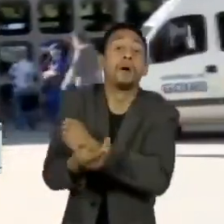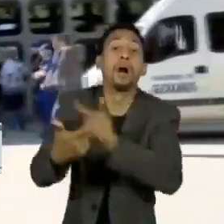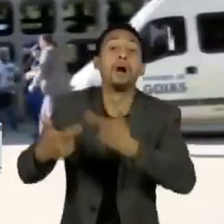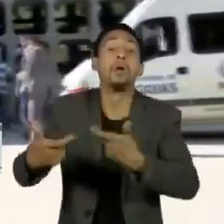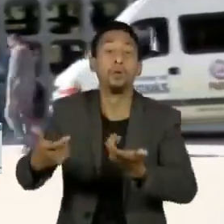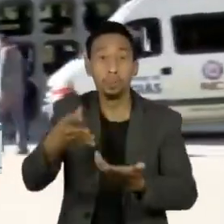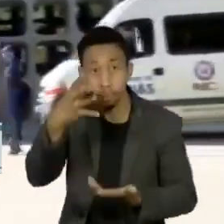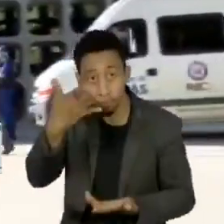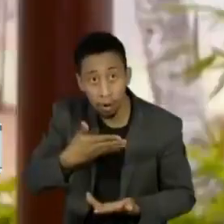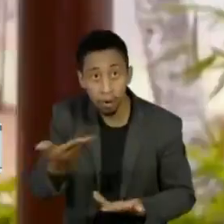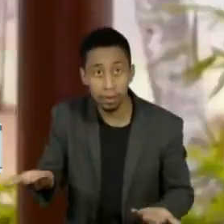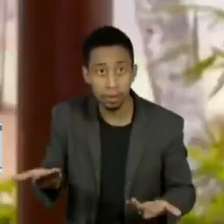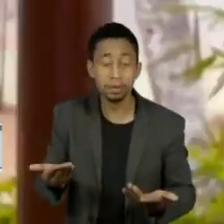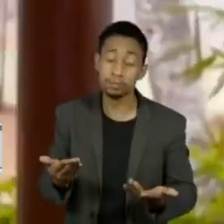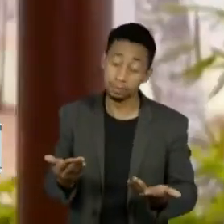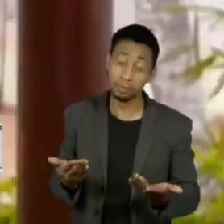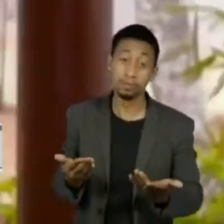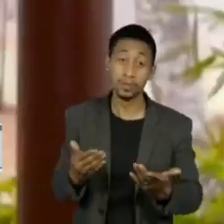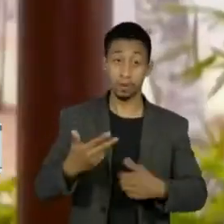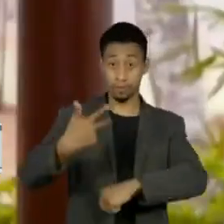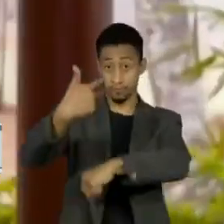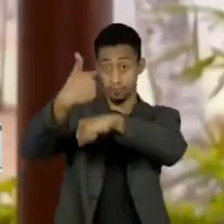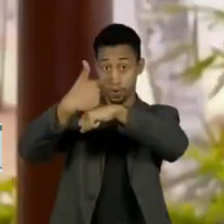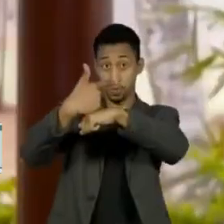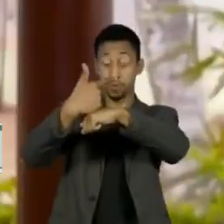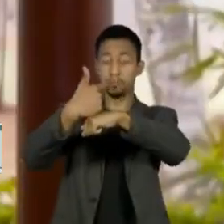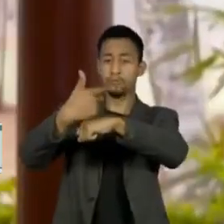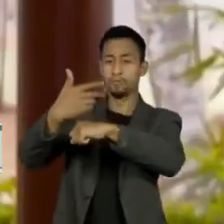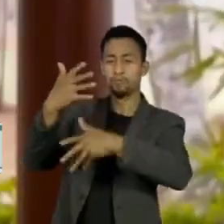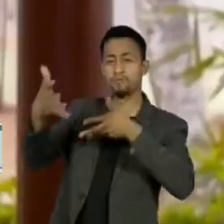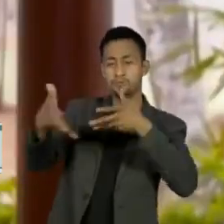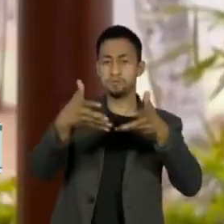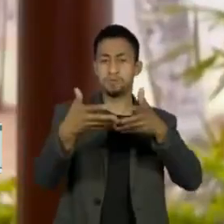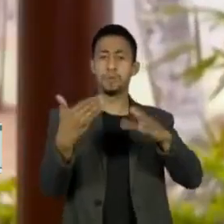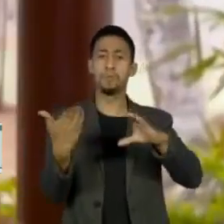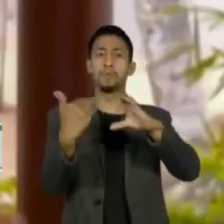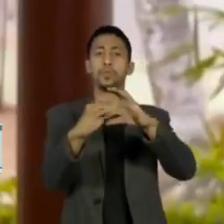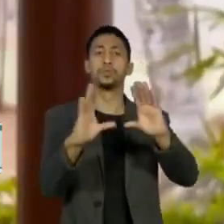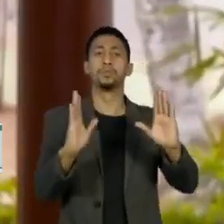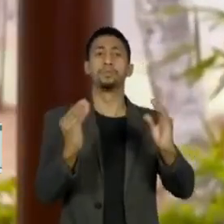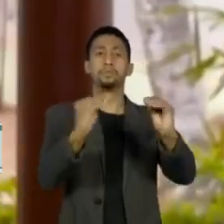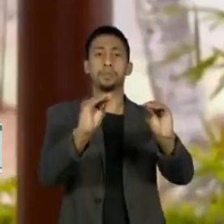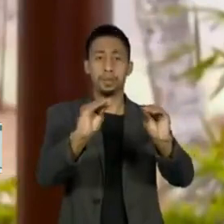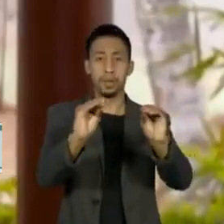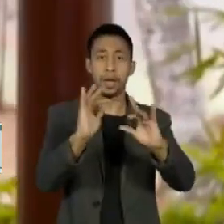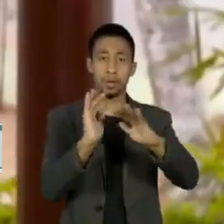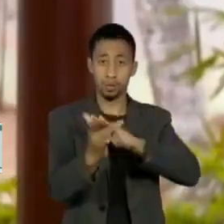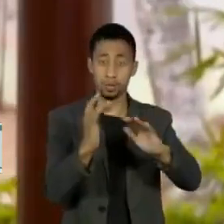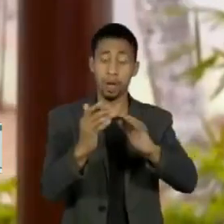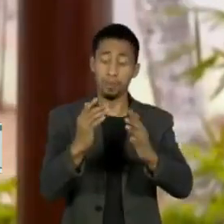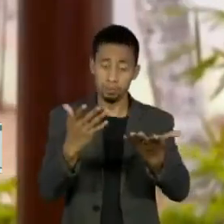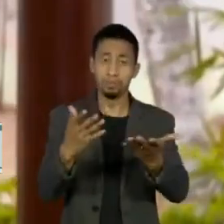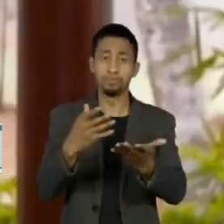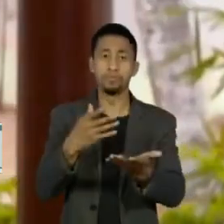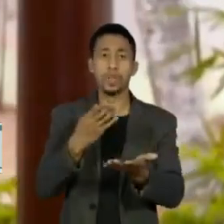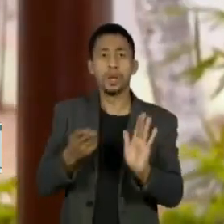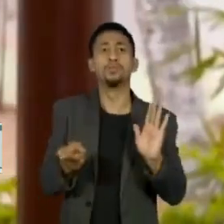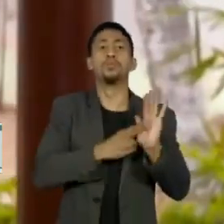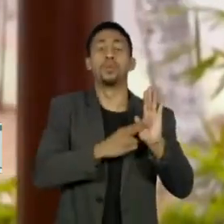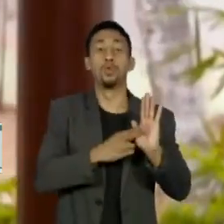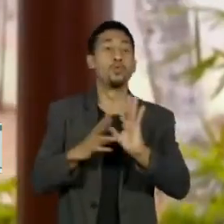finalidade do dinheiro doado um vídeo postado nas redes sociais o Padre Robson afirmou que todo o dinheiro arrecadado